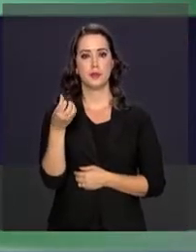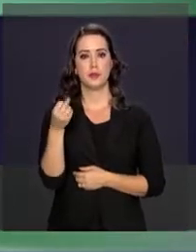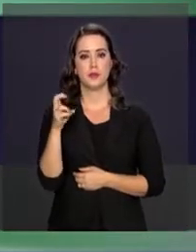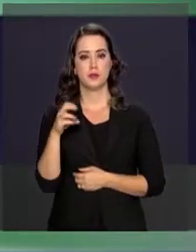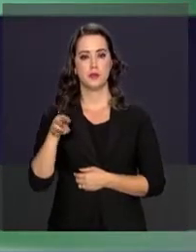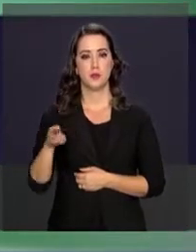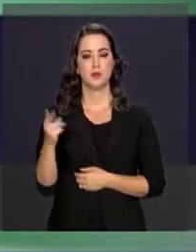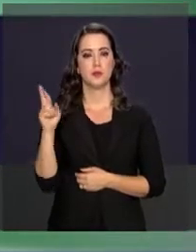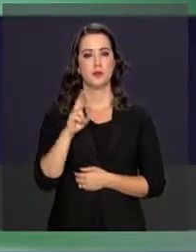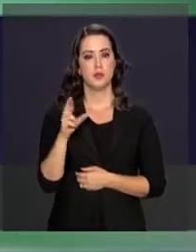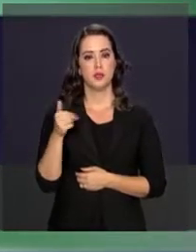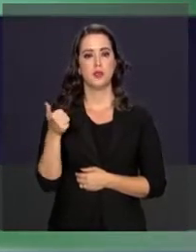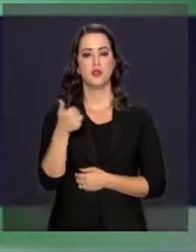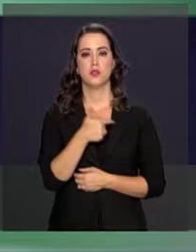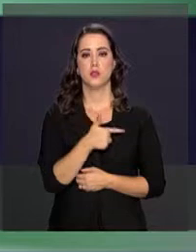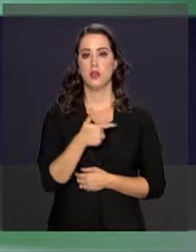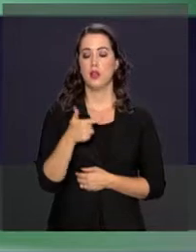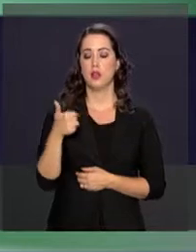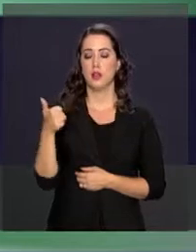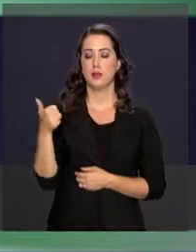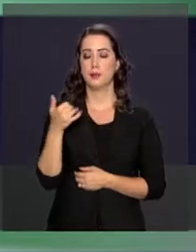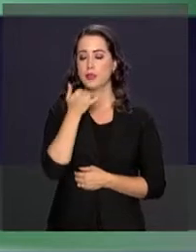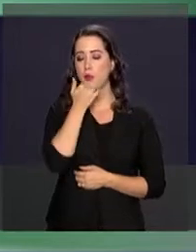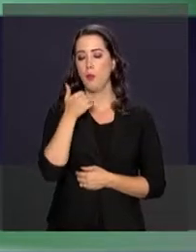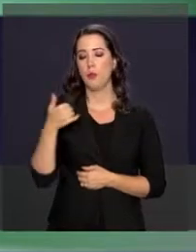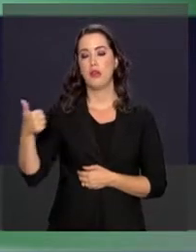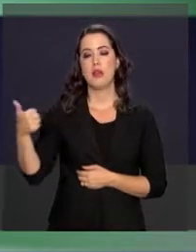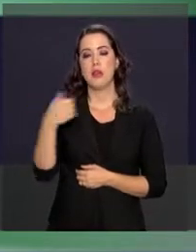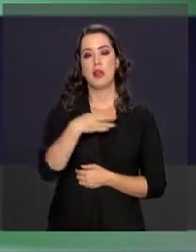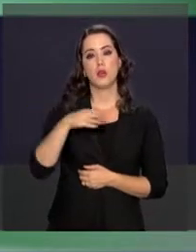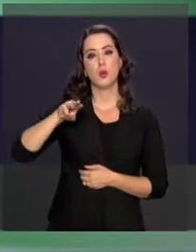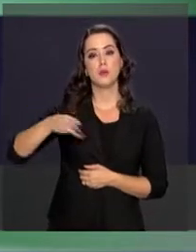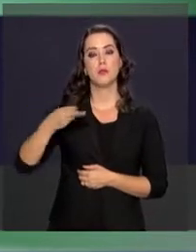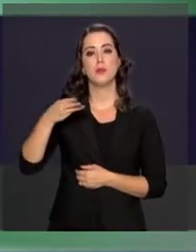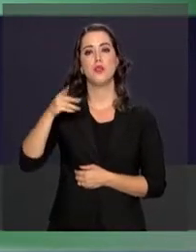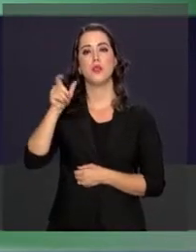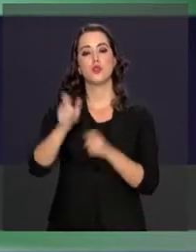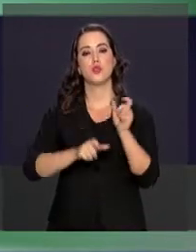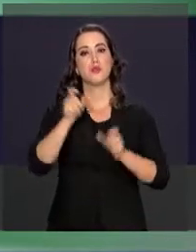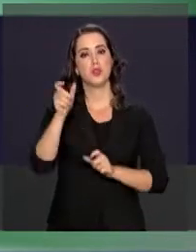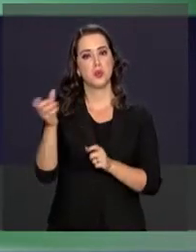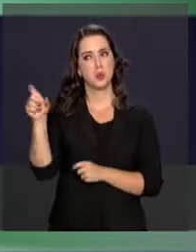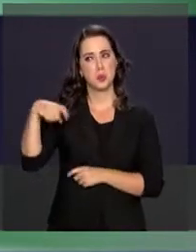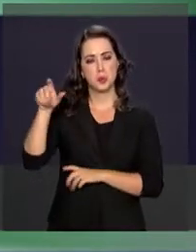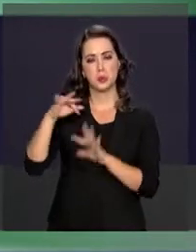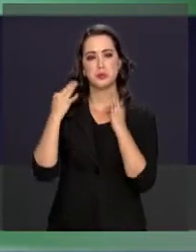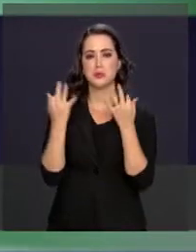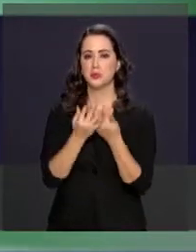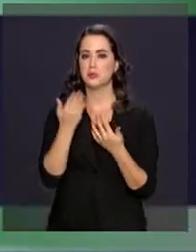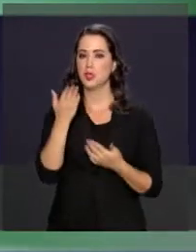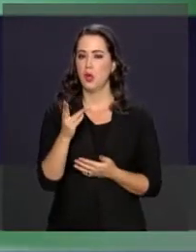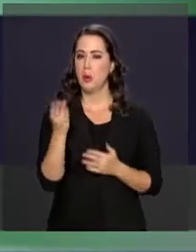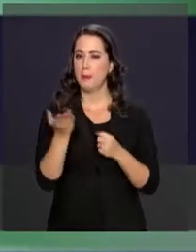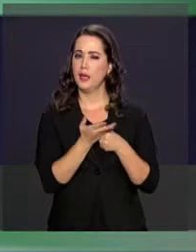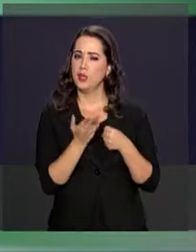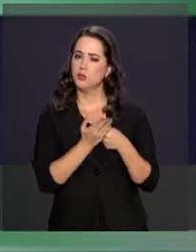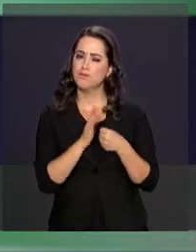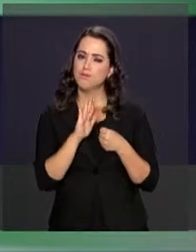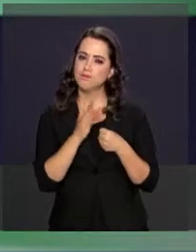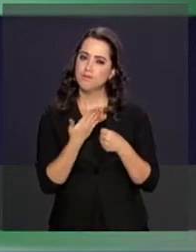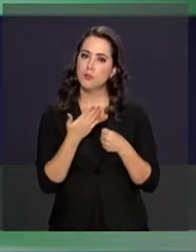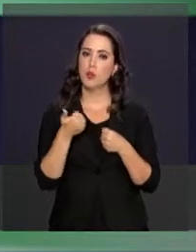milhões de reais a um total de 14 milhões duzentos e vinte e sete mil beneficiários o valor médio do benefício